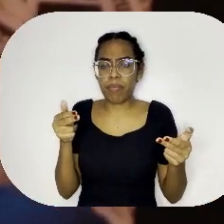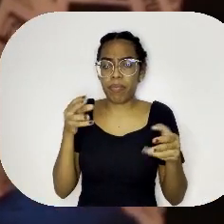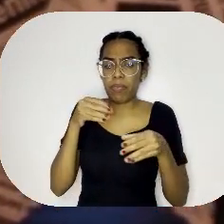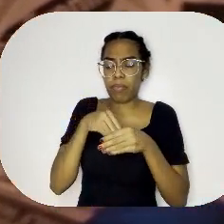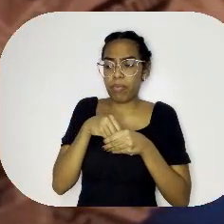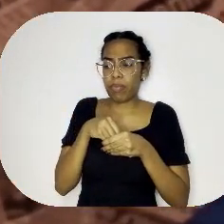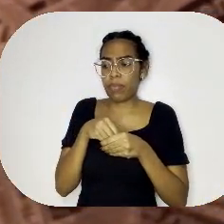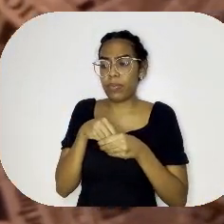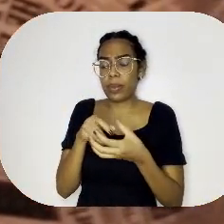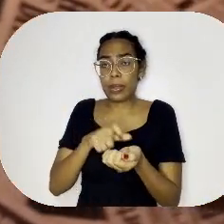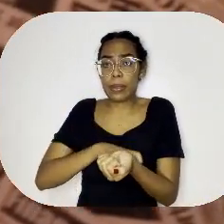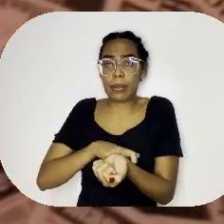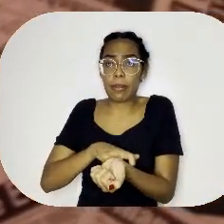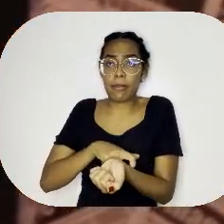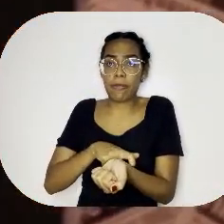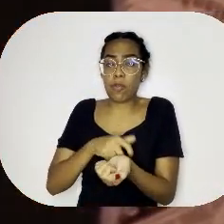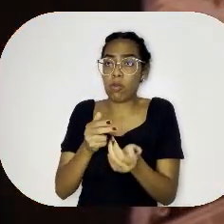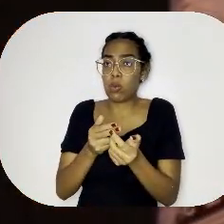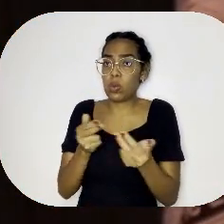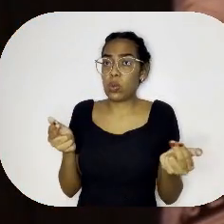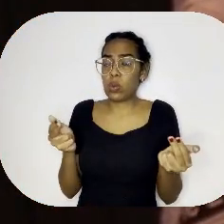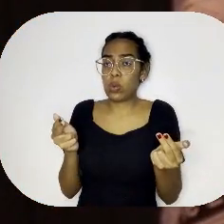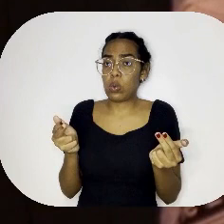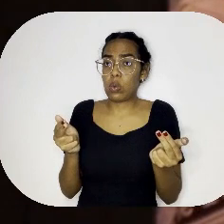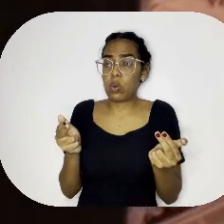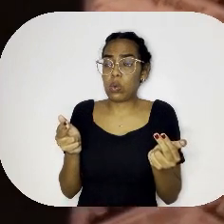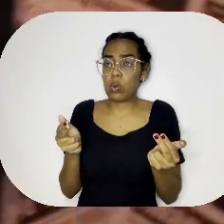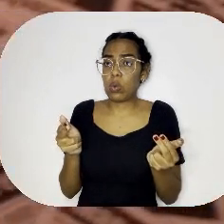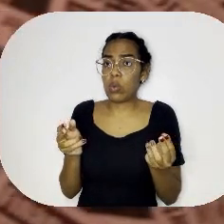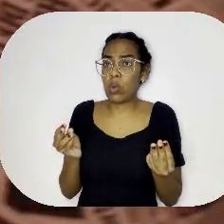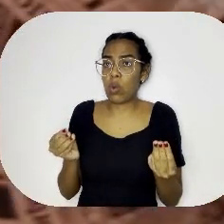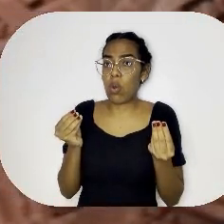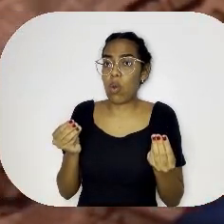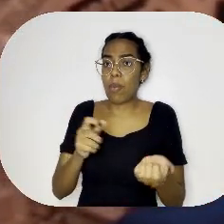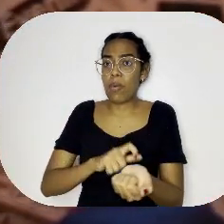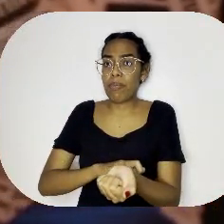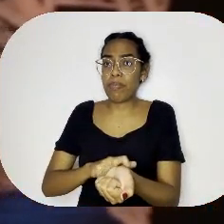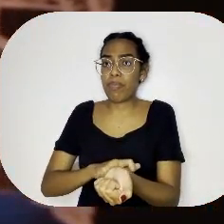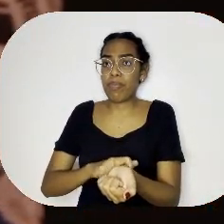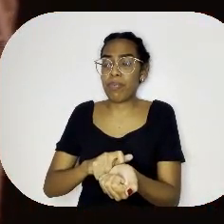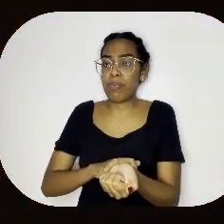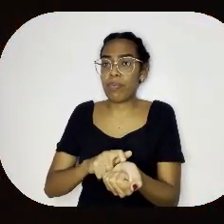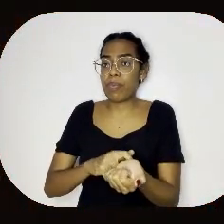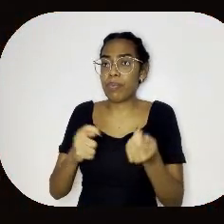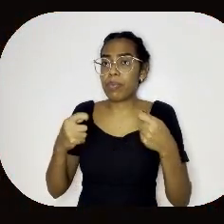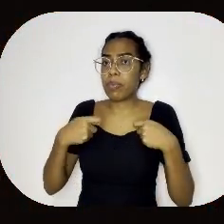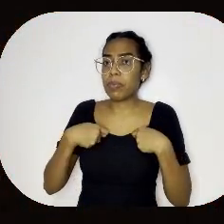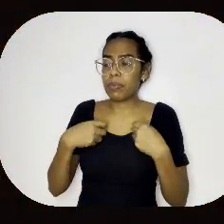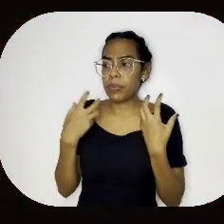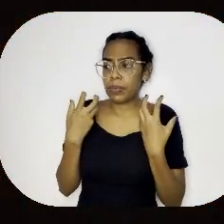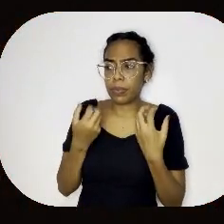onda nervosa e atroz, onda nervosa,